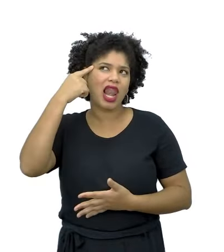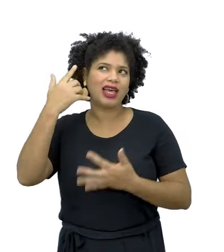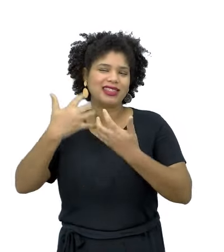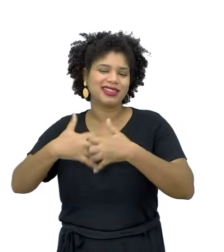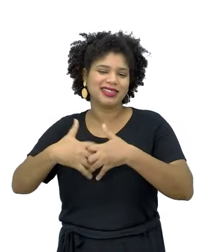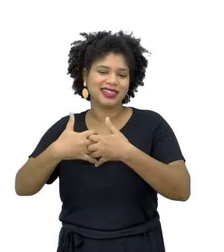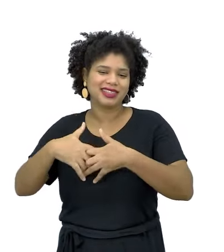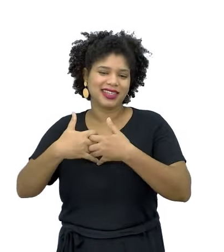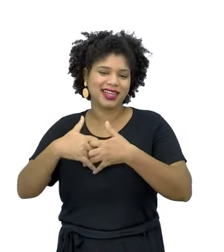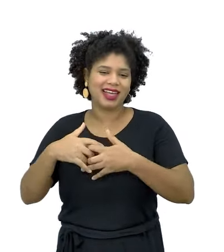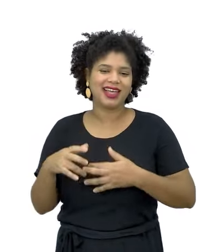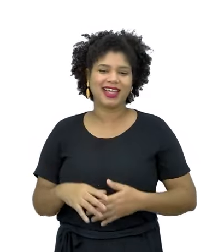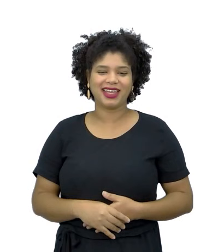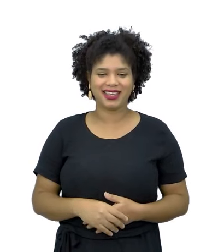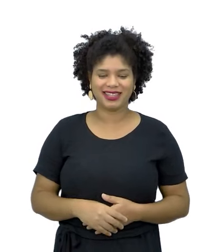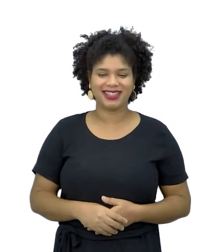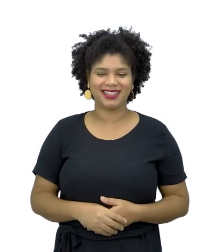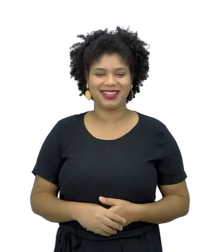equivalência.